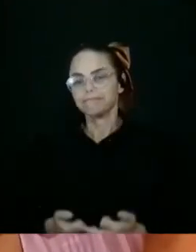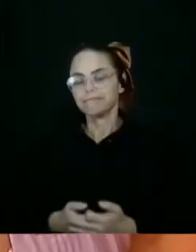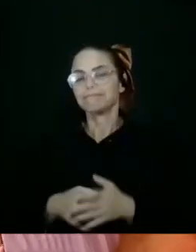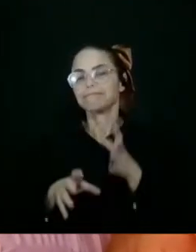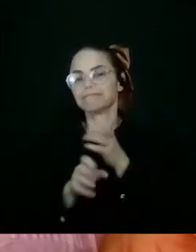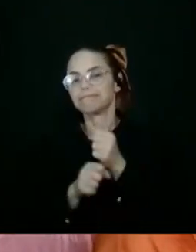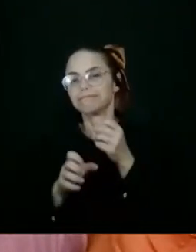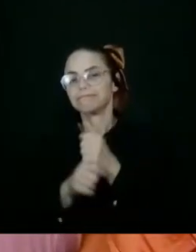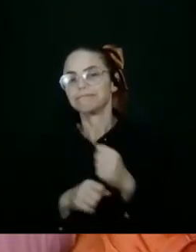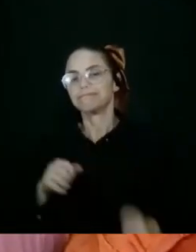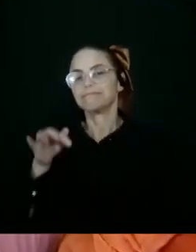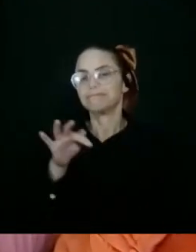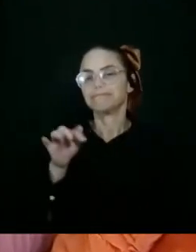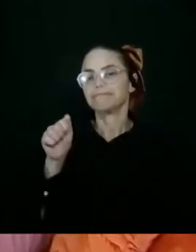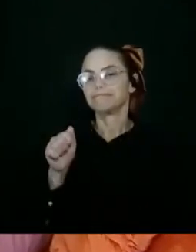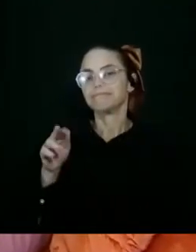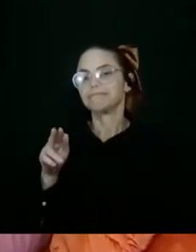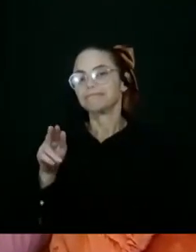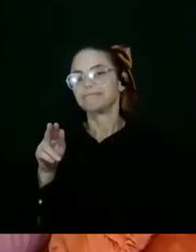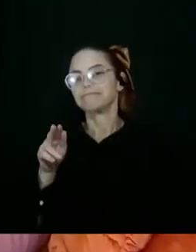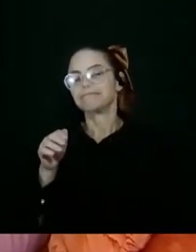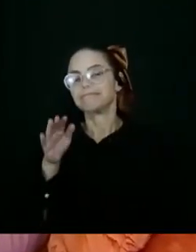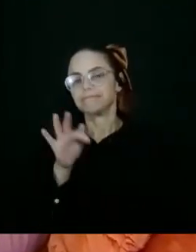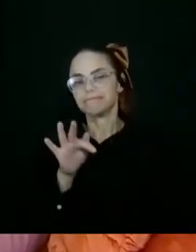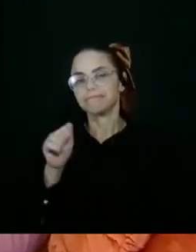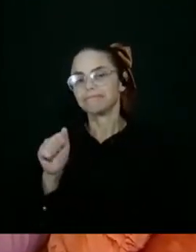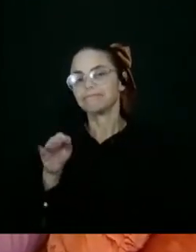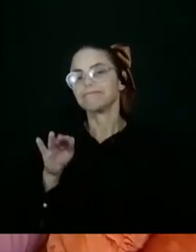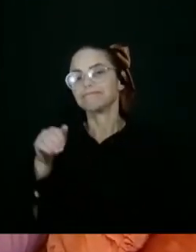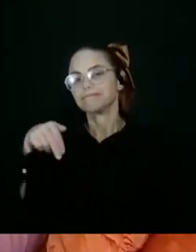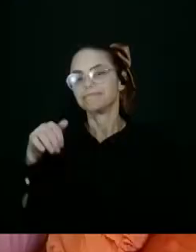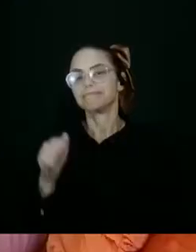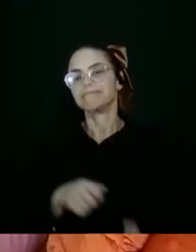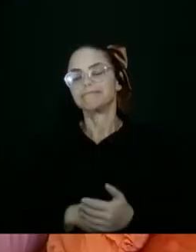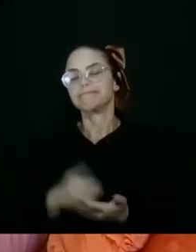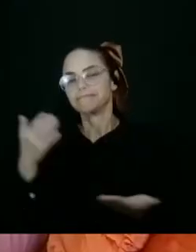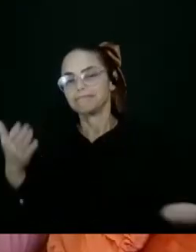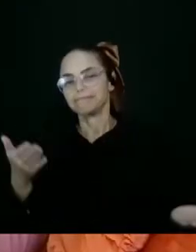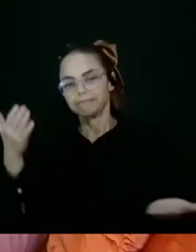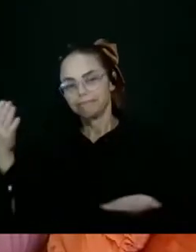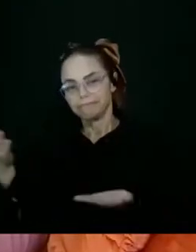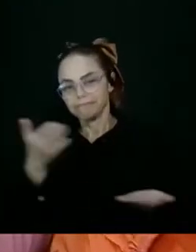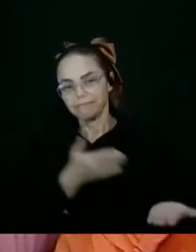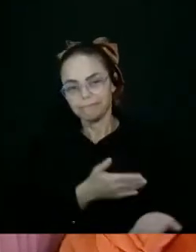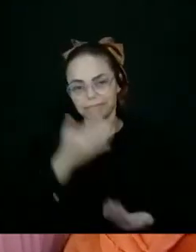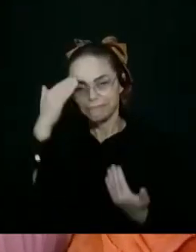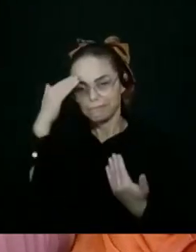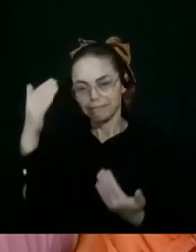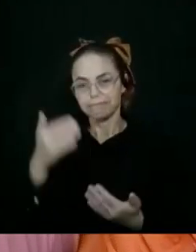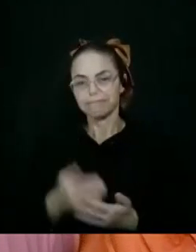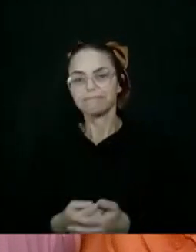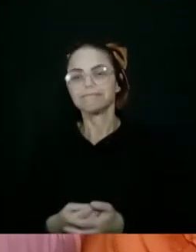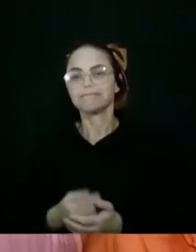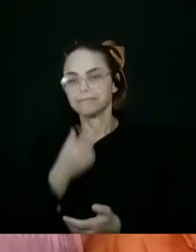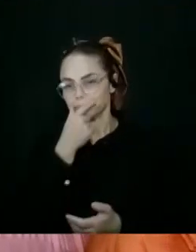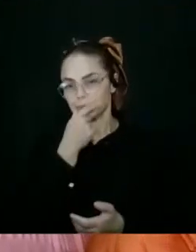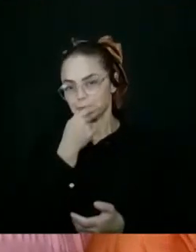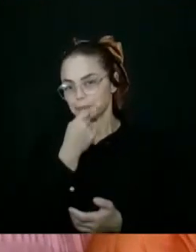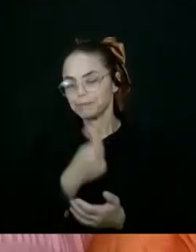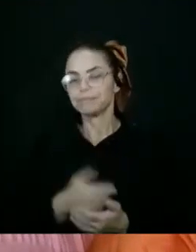Brito. Fabiana, muito obrigado, seja muito bem-vinda, obrigado por nos receber aqui. Eu que